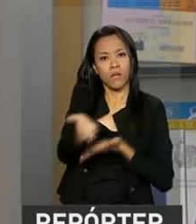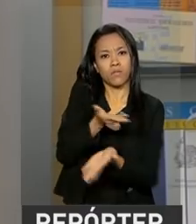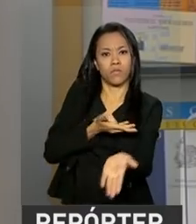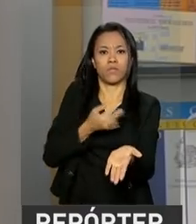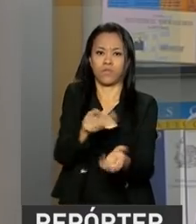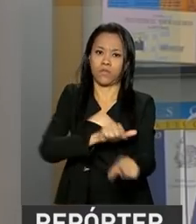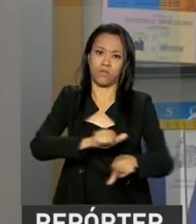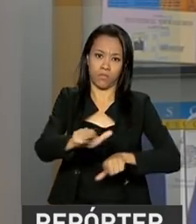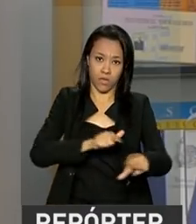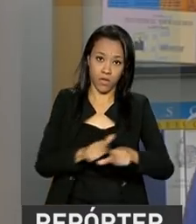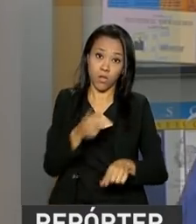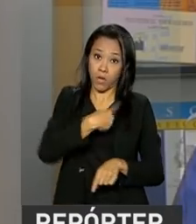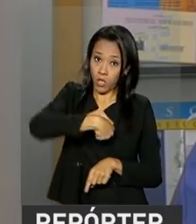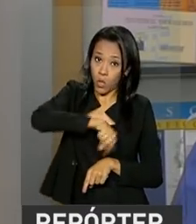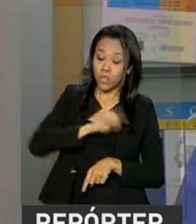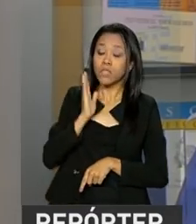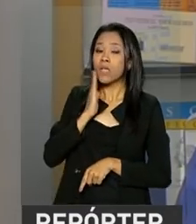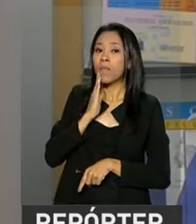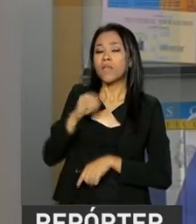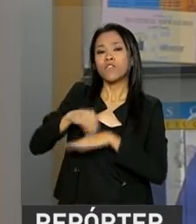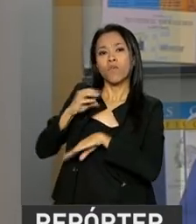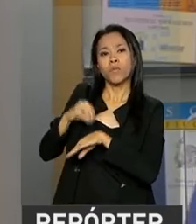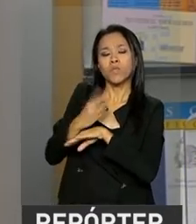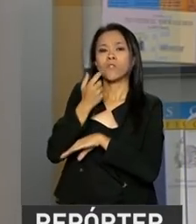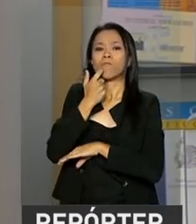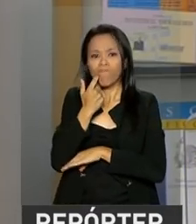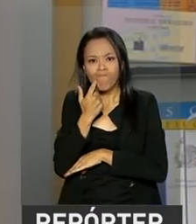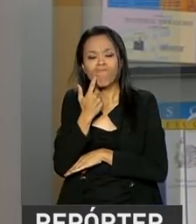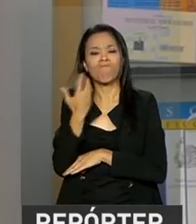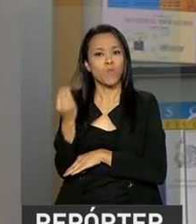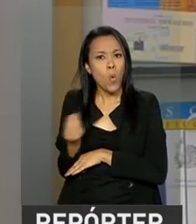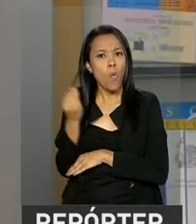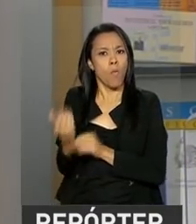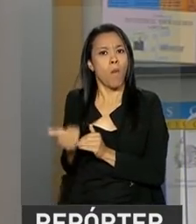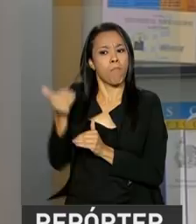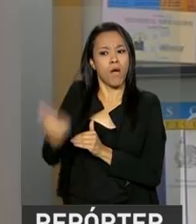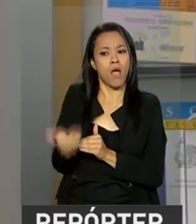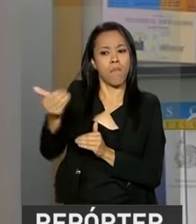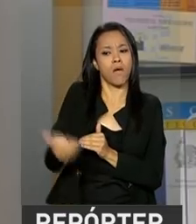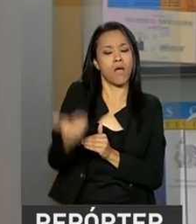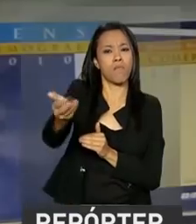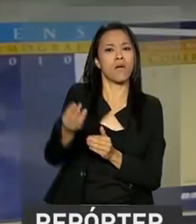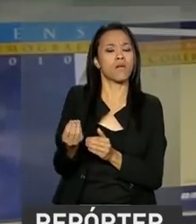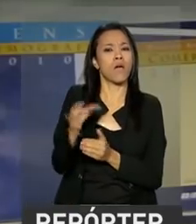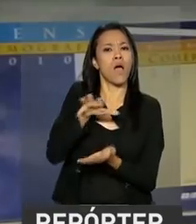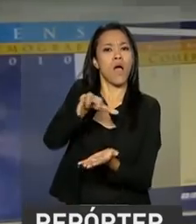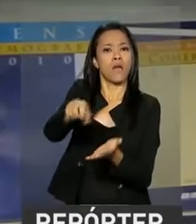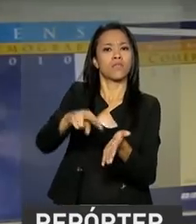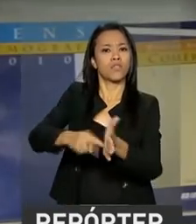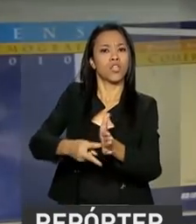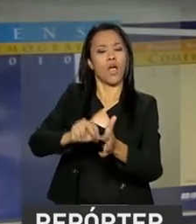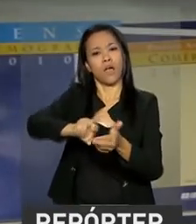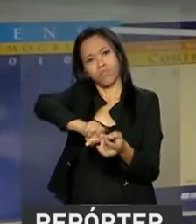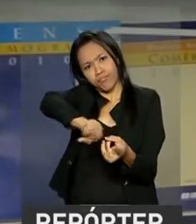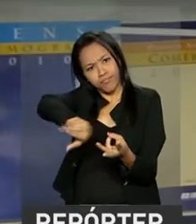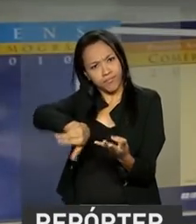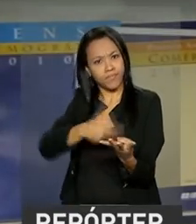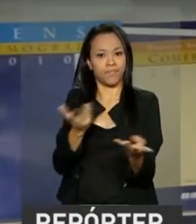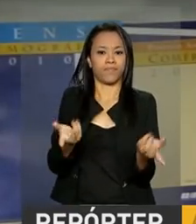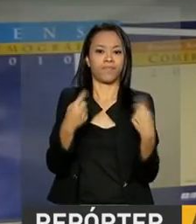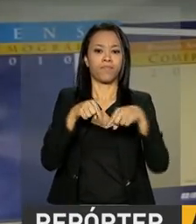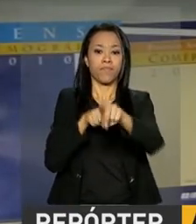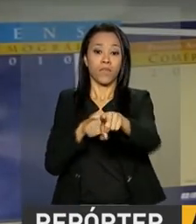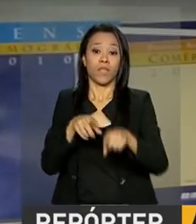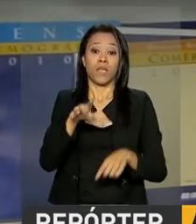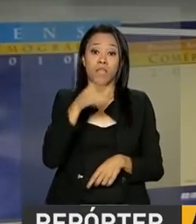é acompanhar o avanço que se teve na parte referente à sindicalização os desafios persistem ainda